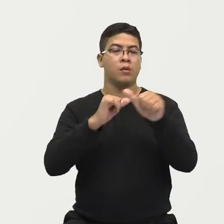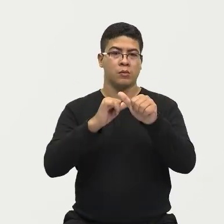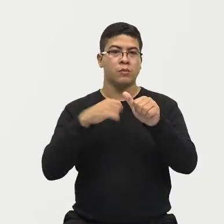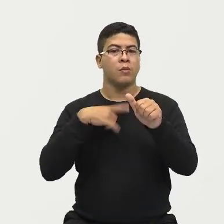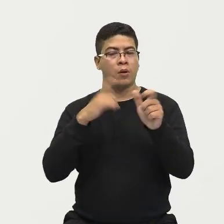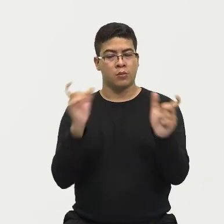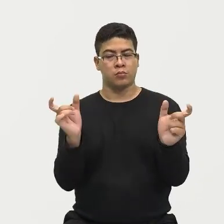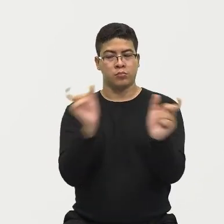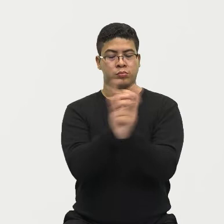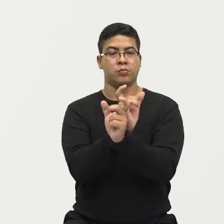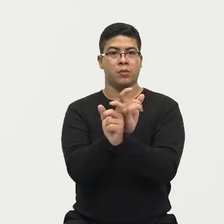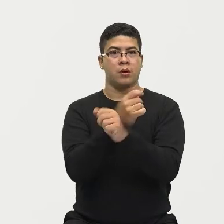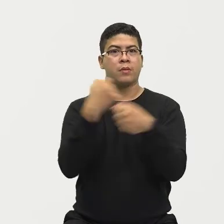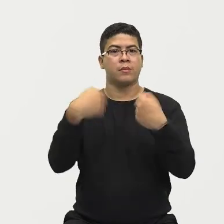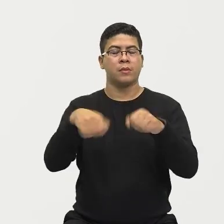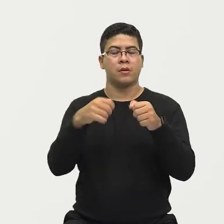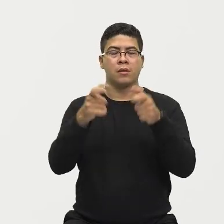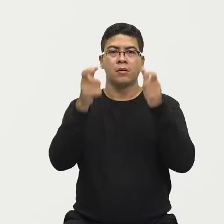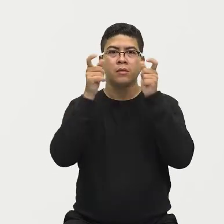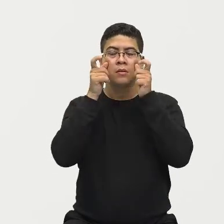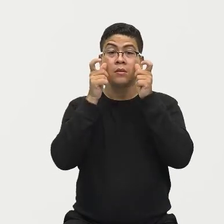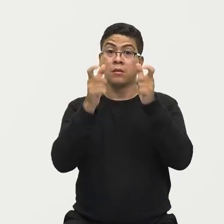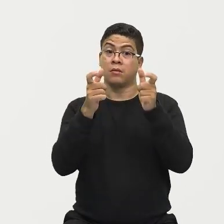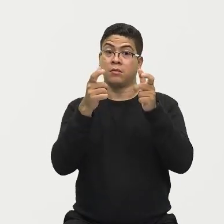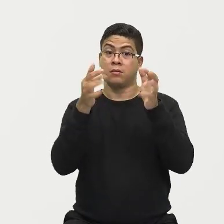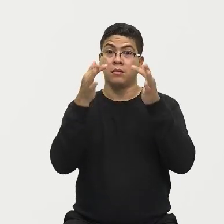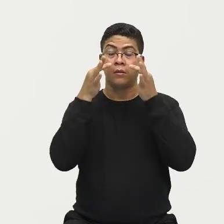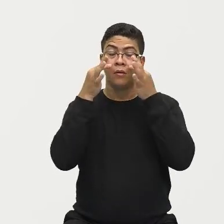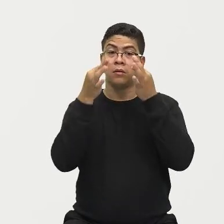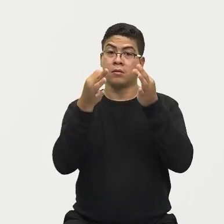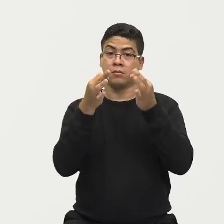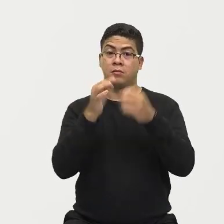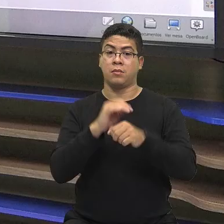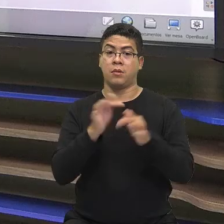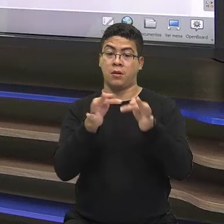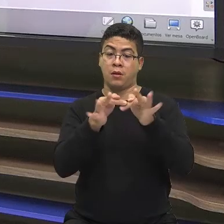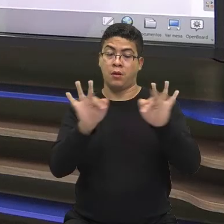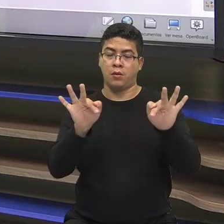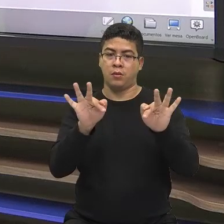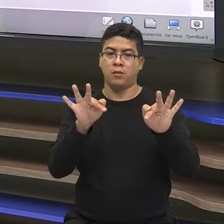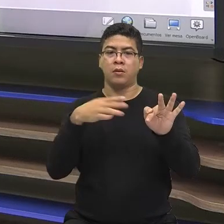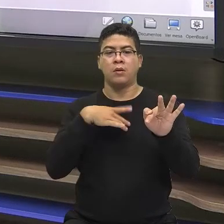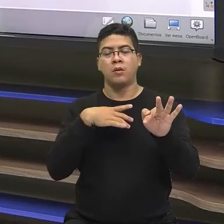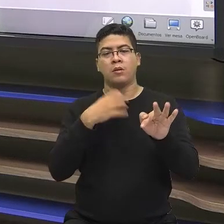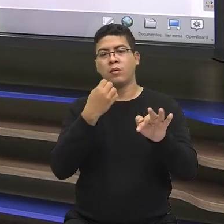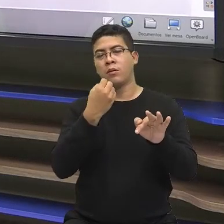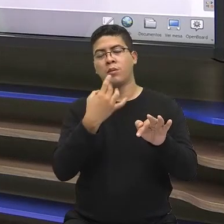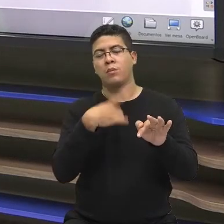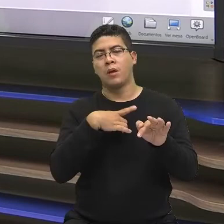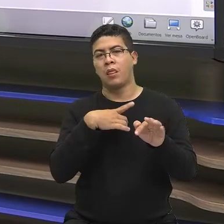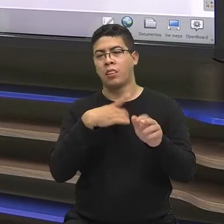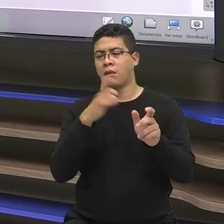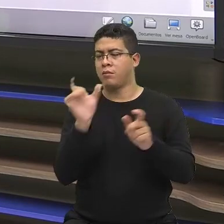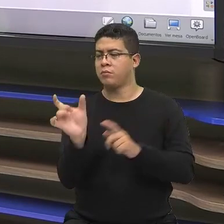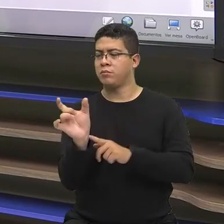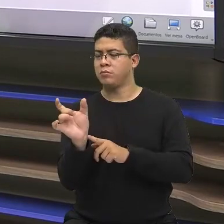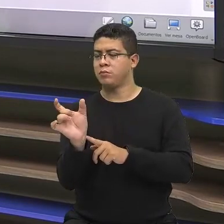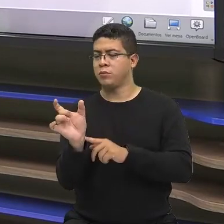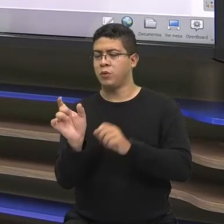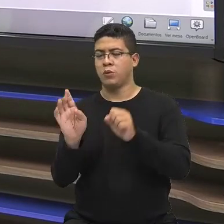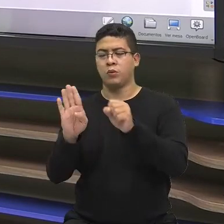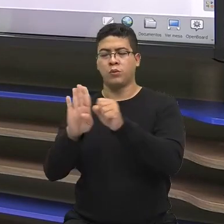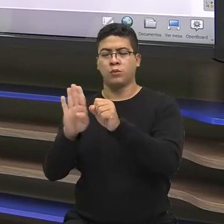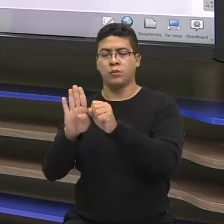ordem, aí você tem que ficar atento, ok? Ficar atento aí, porque nem sempre o substantivo vem no início, ele pode